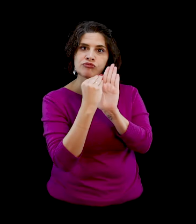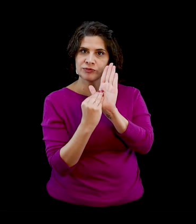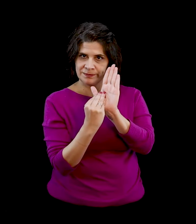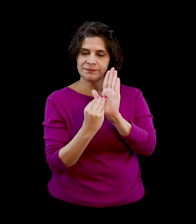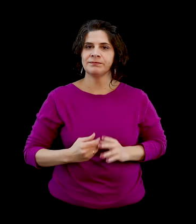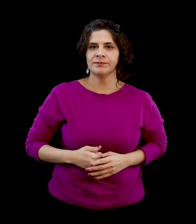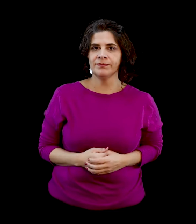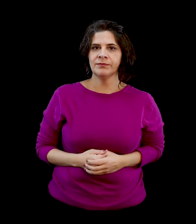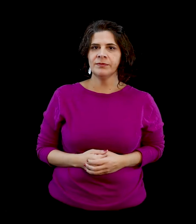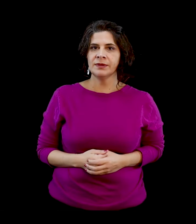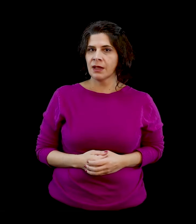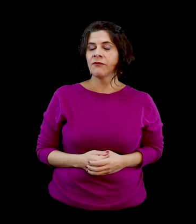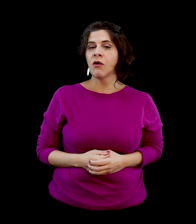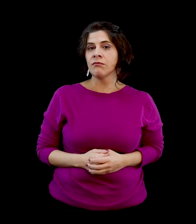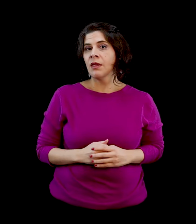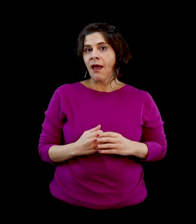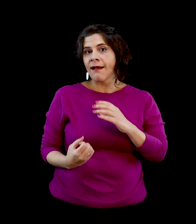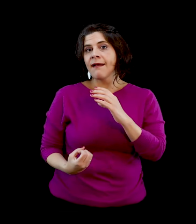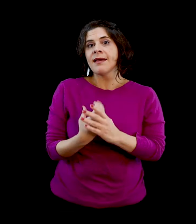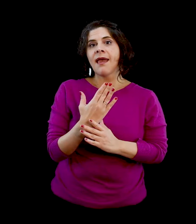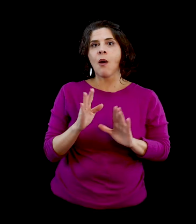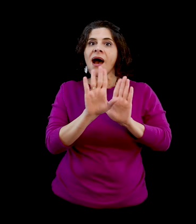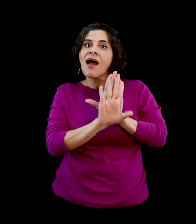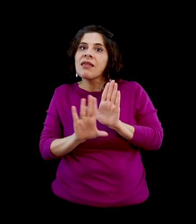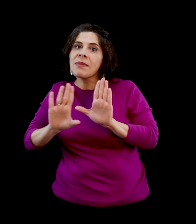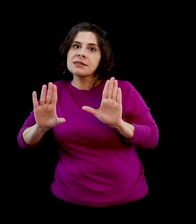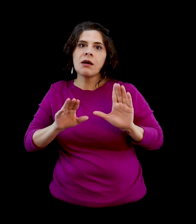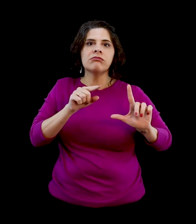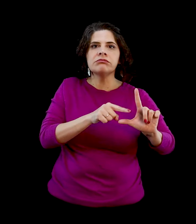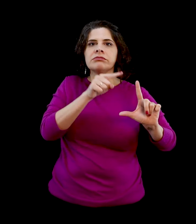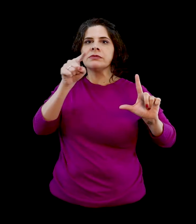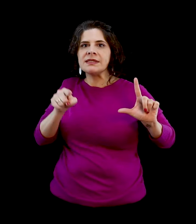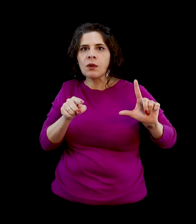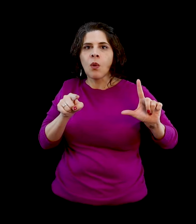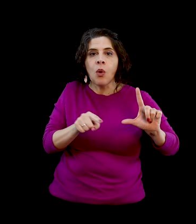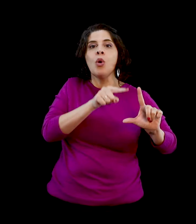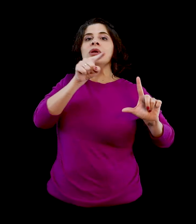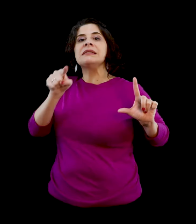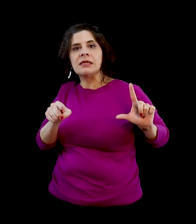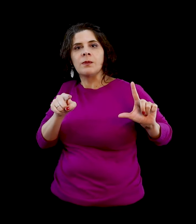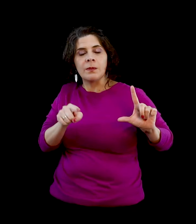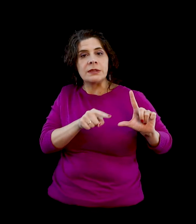criar aqui uma animação que é cíclica. Vou fazer aqui